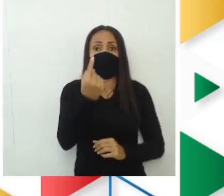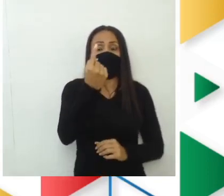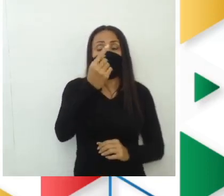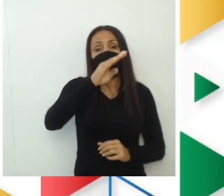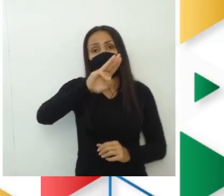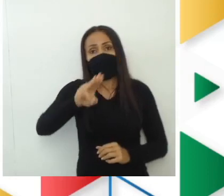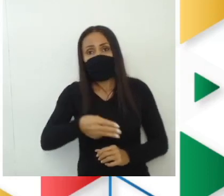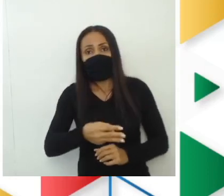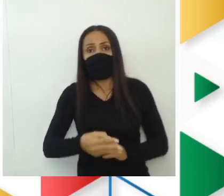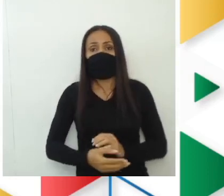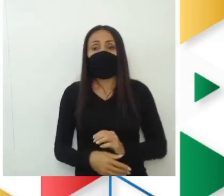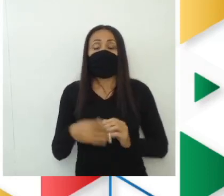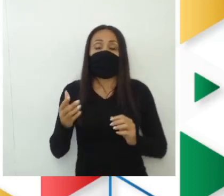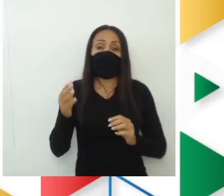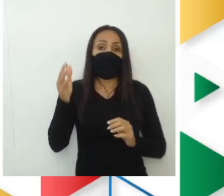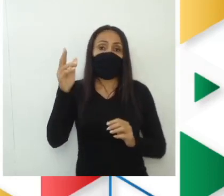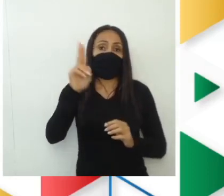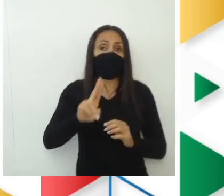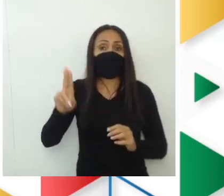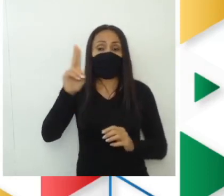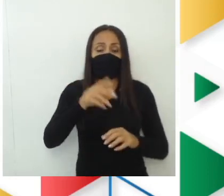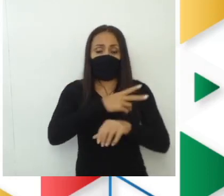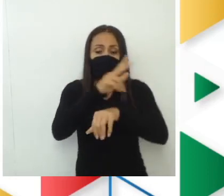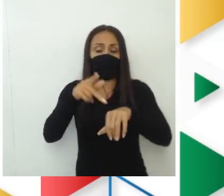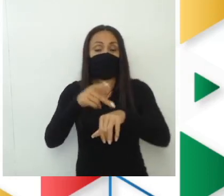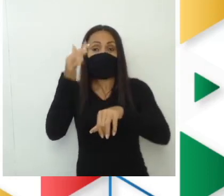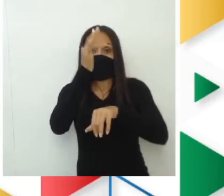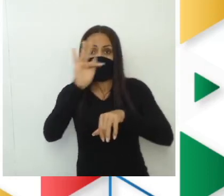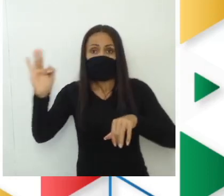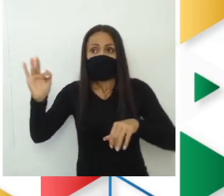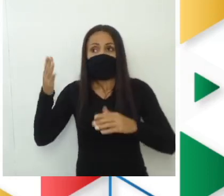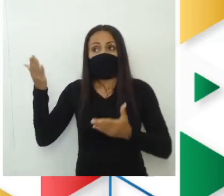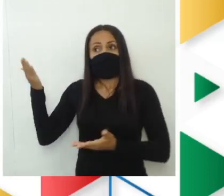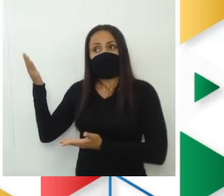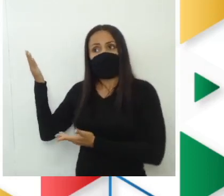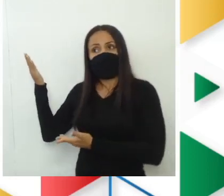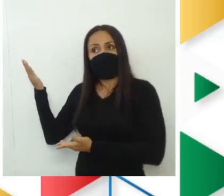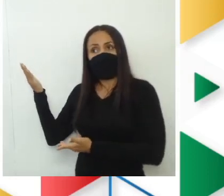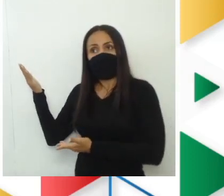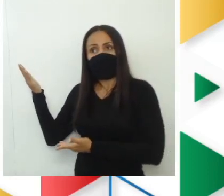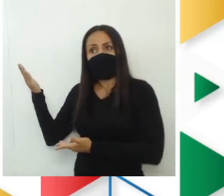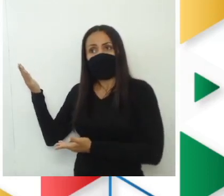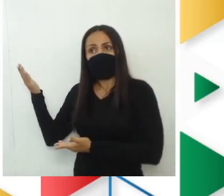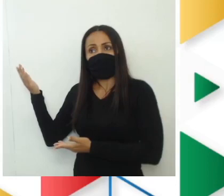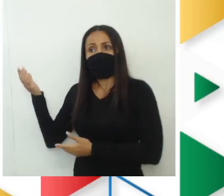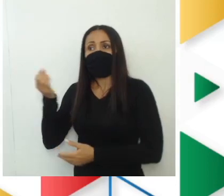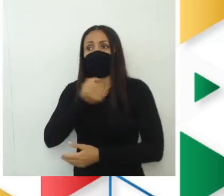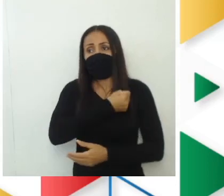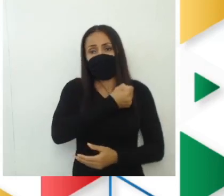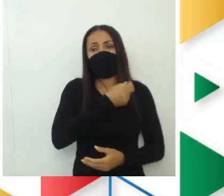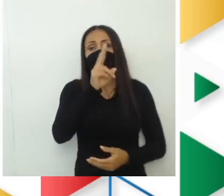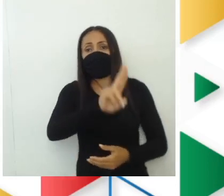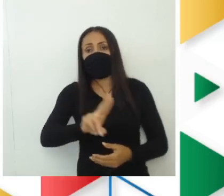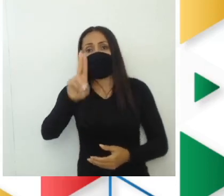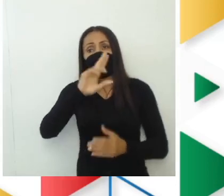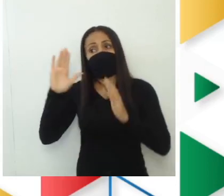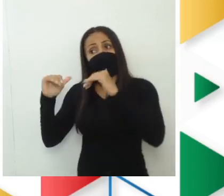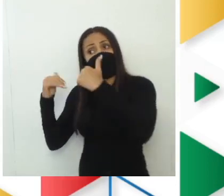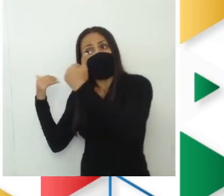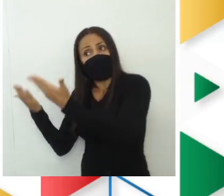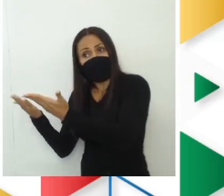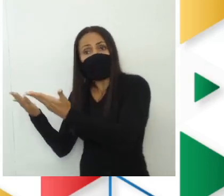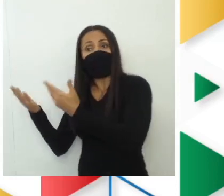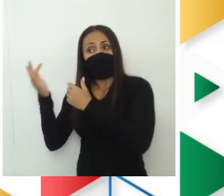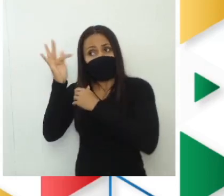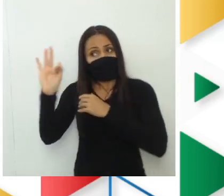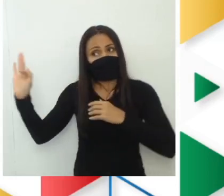utilizado na França. Essa é a representação para esse número, é muito utilizado lá na França. Como